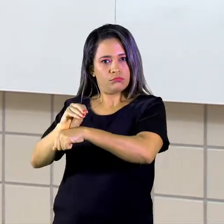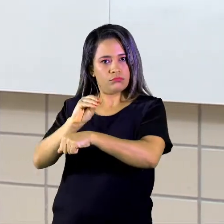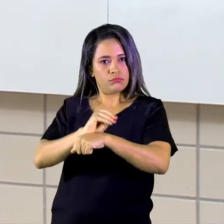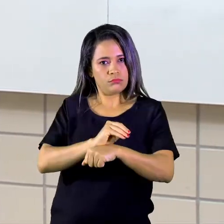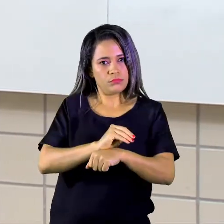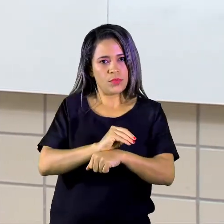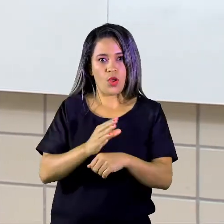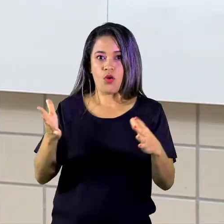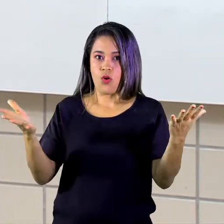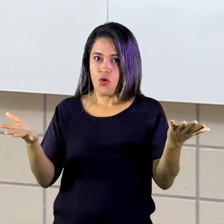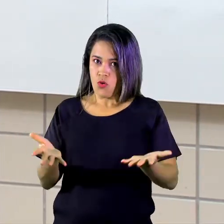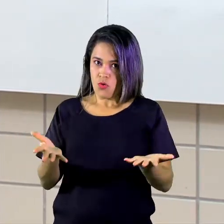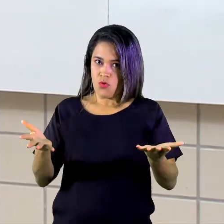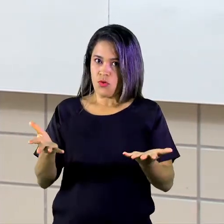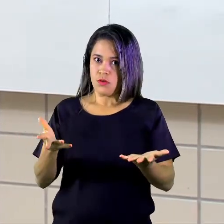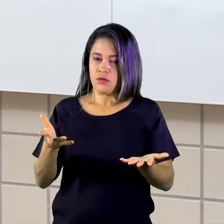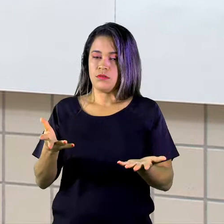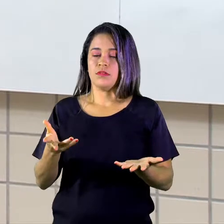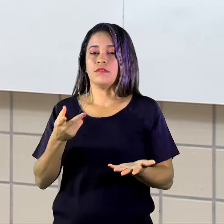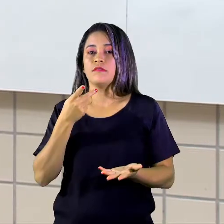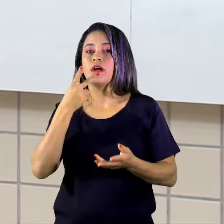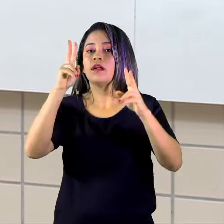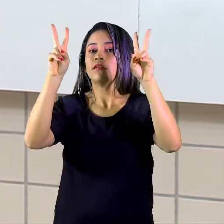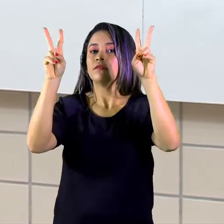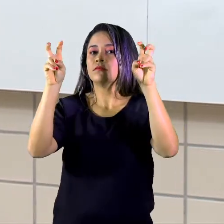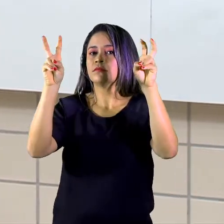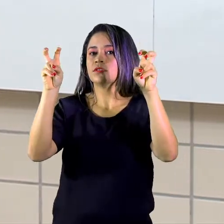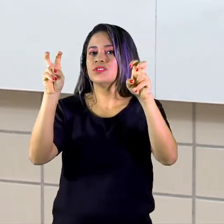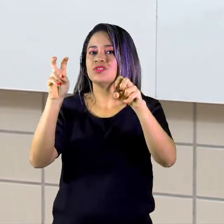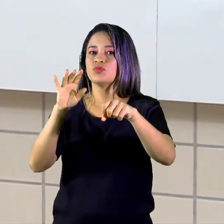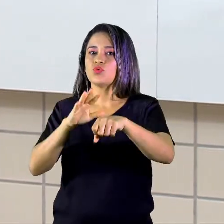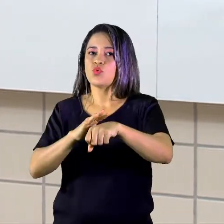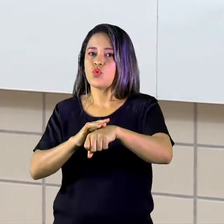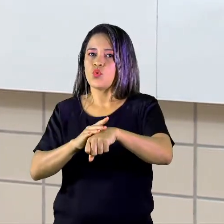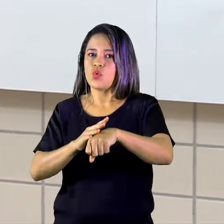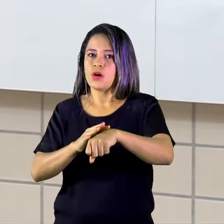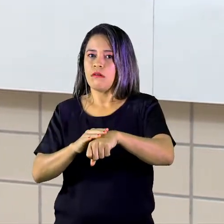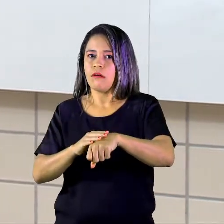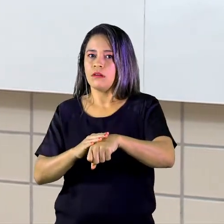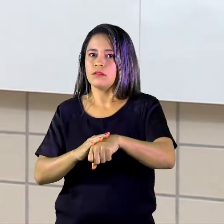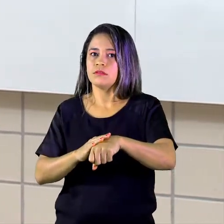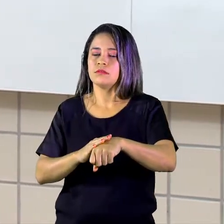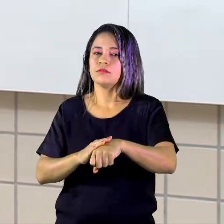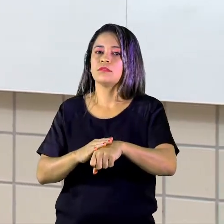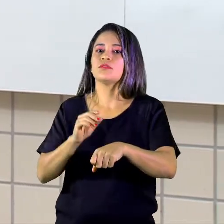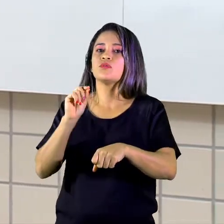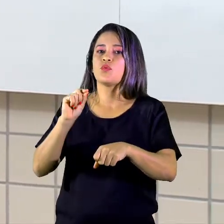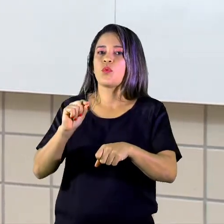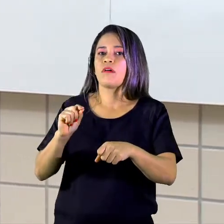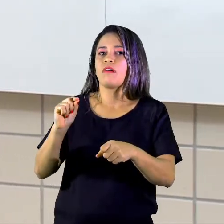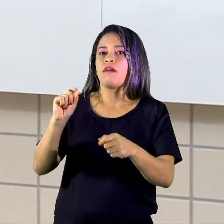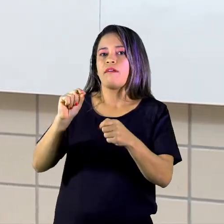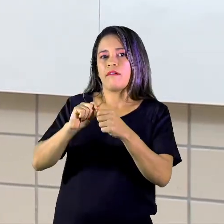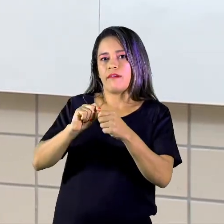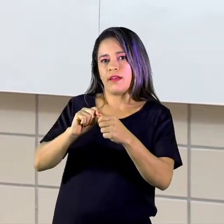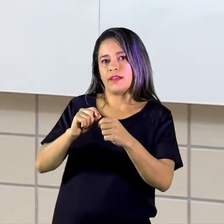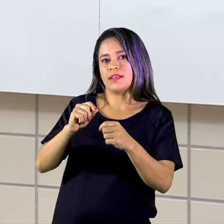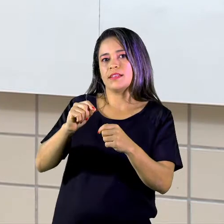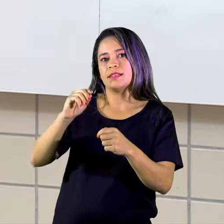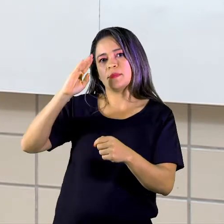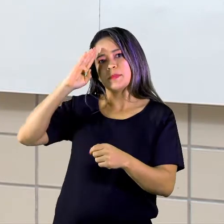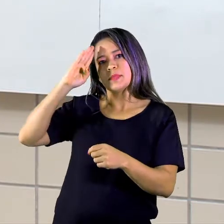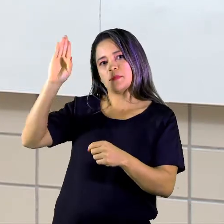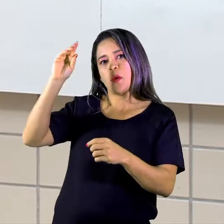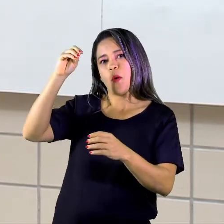nós falaremos sobre doenças e seus agentes causadores e falaremos um pouquinho sobre